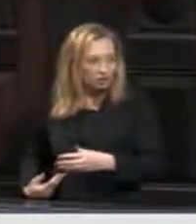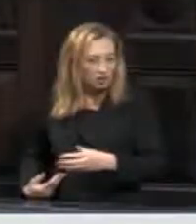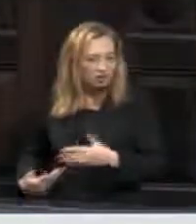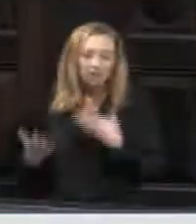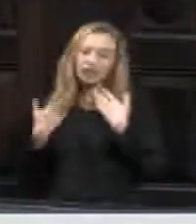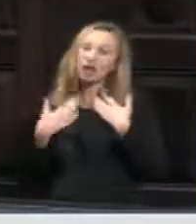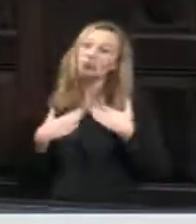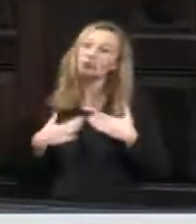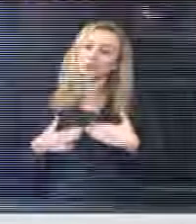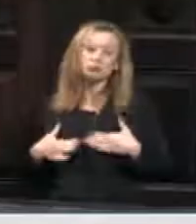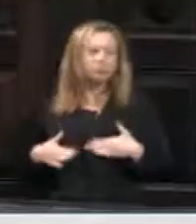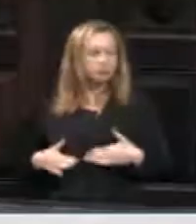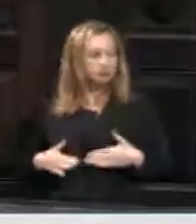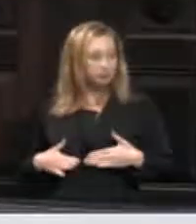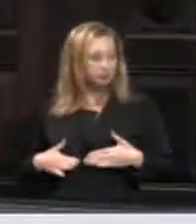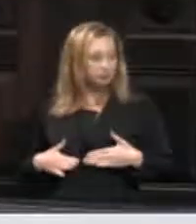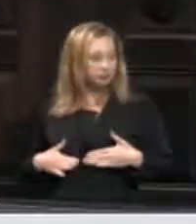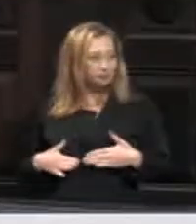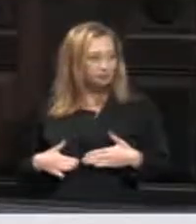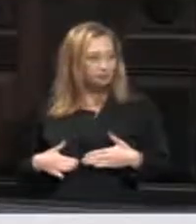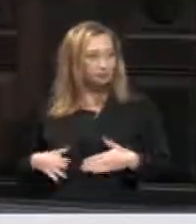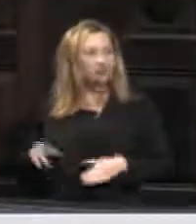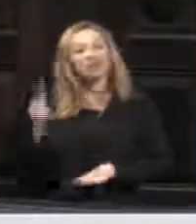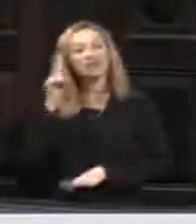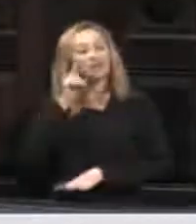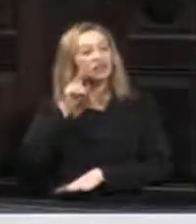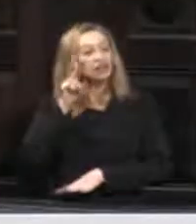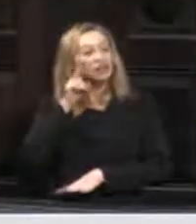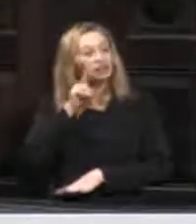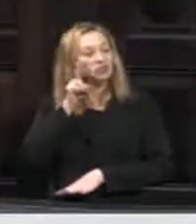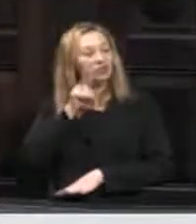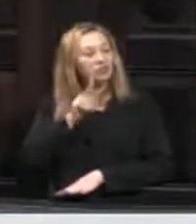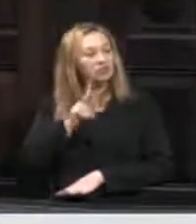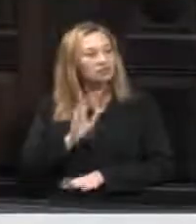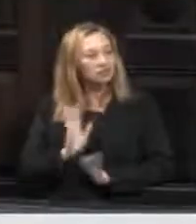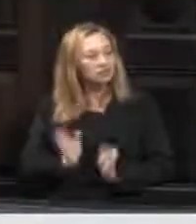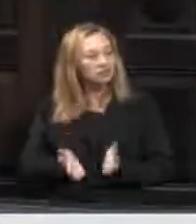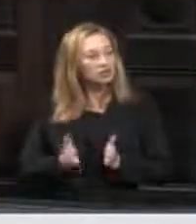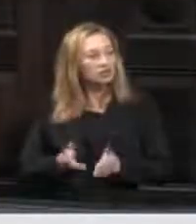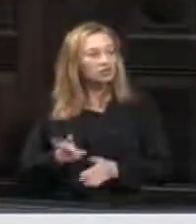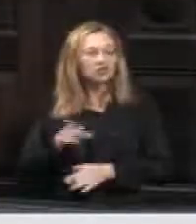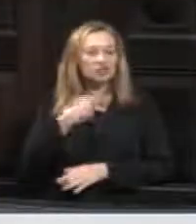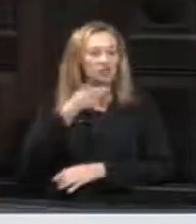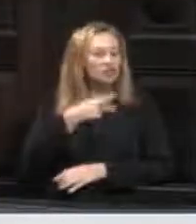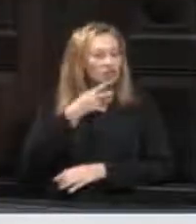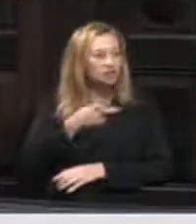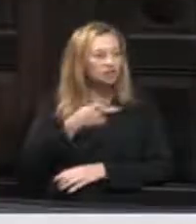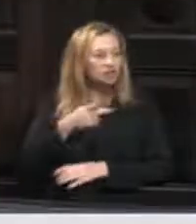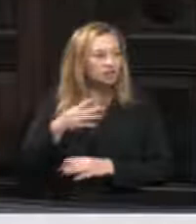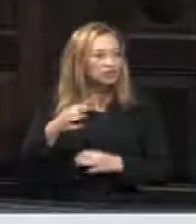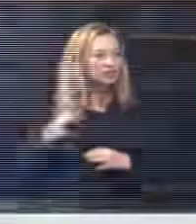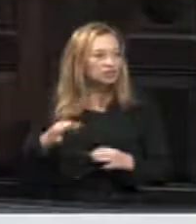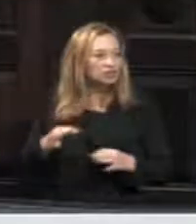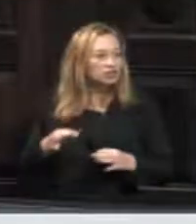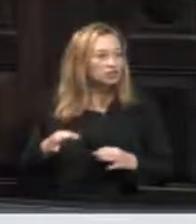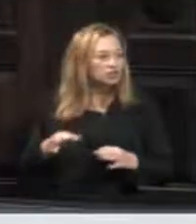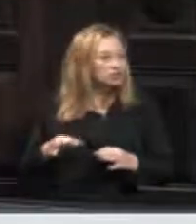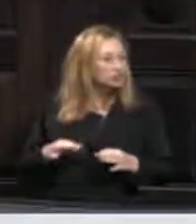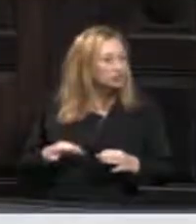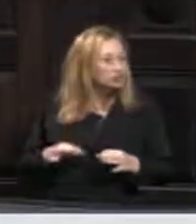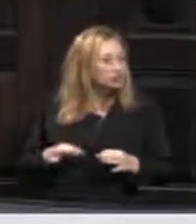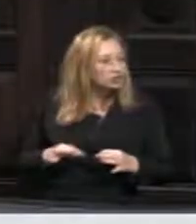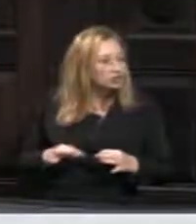né? Me lembrando Milan Kundera, que dizia que tudo que é sólido